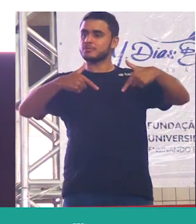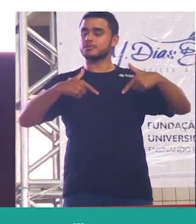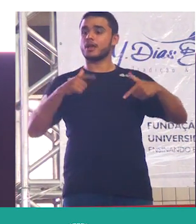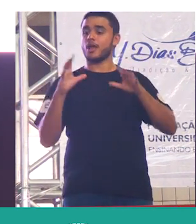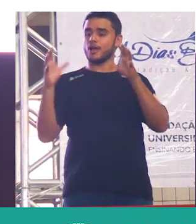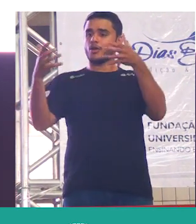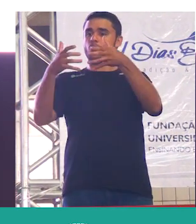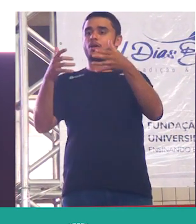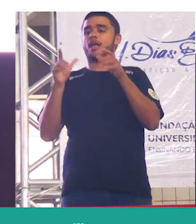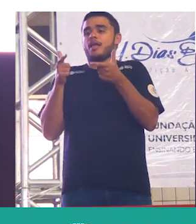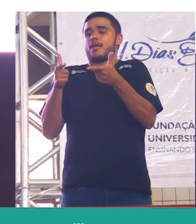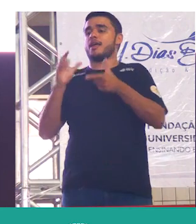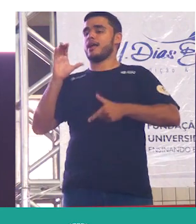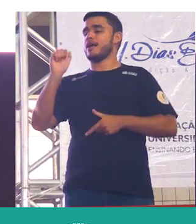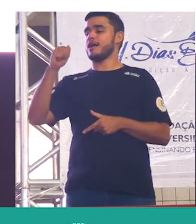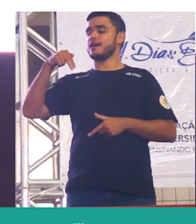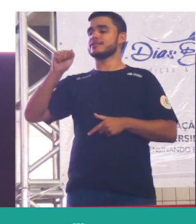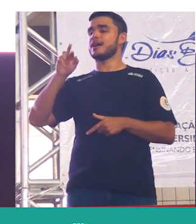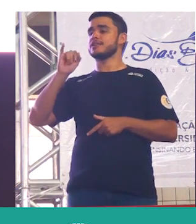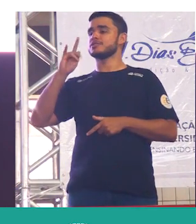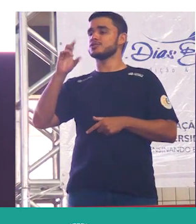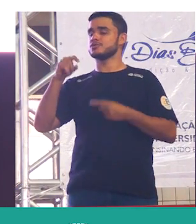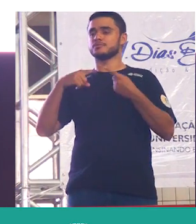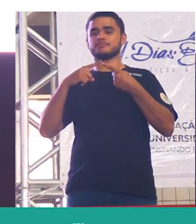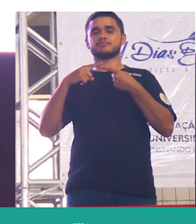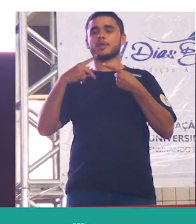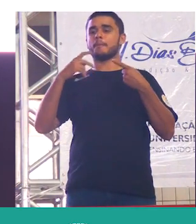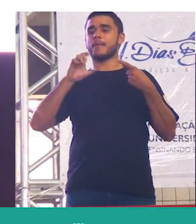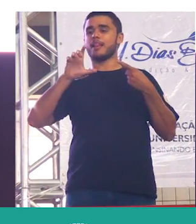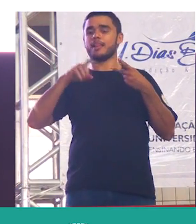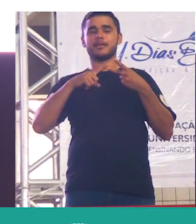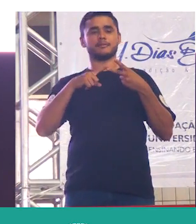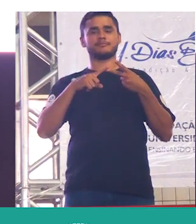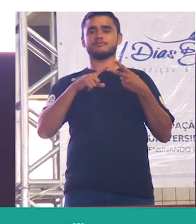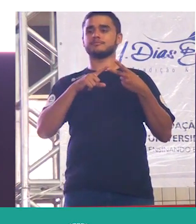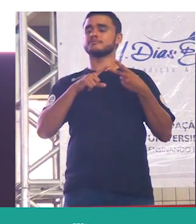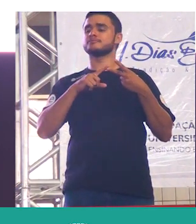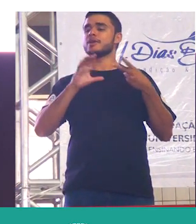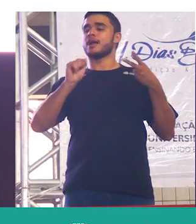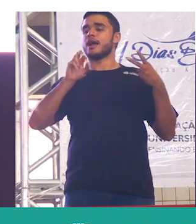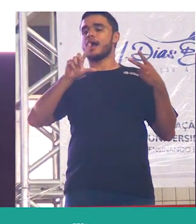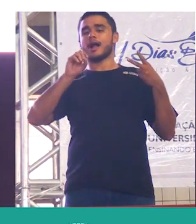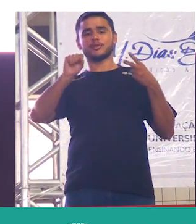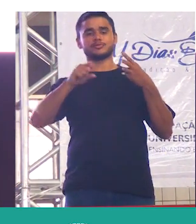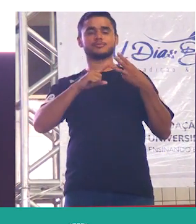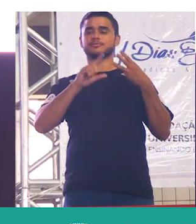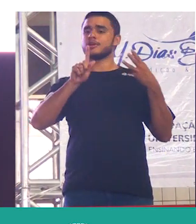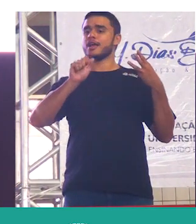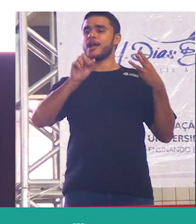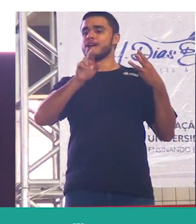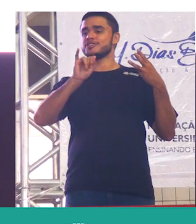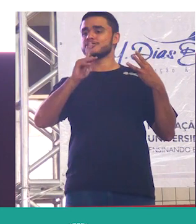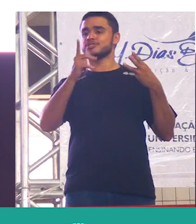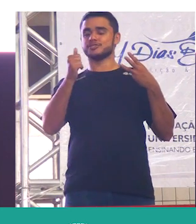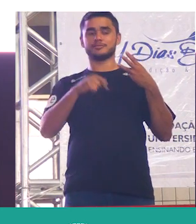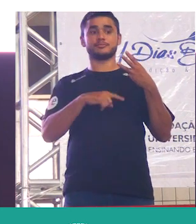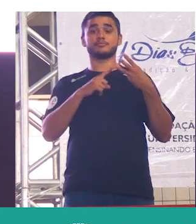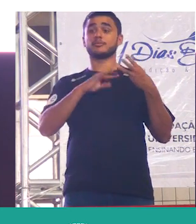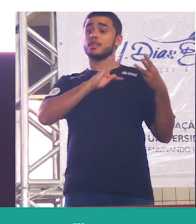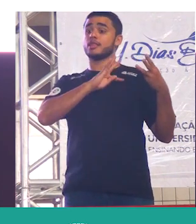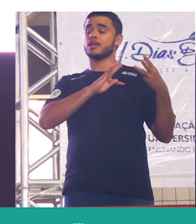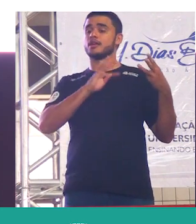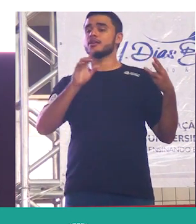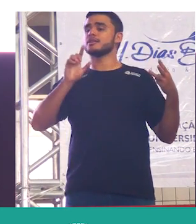seleção Canarinho, de Pelé, de Carlos Alberto, de Garrincha, e o técnico era o Zagallo.